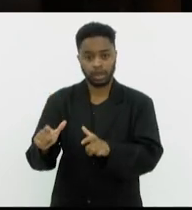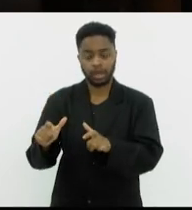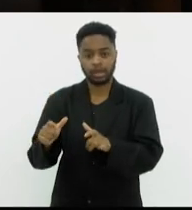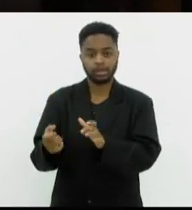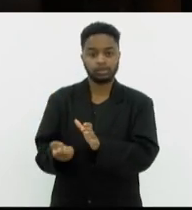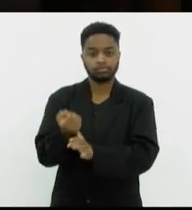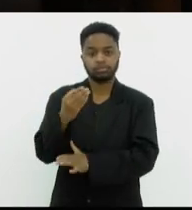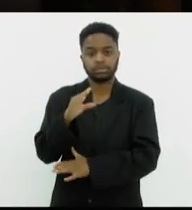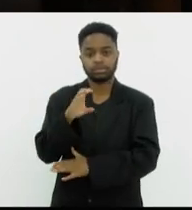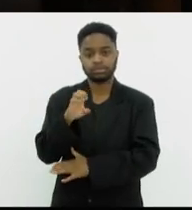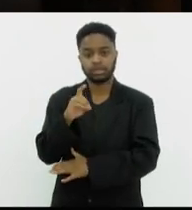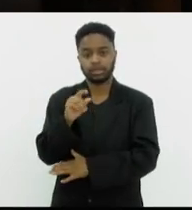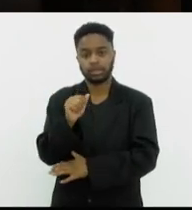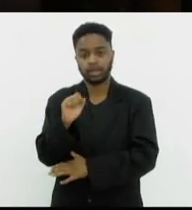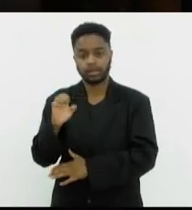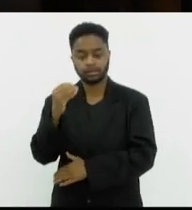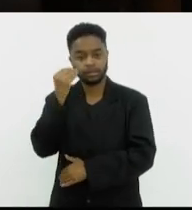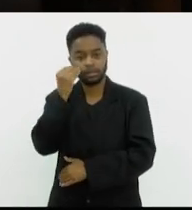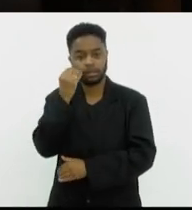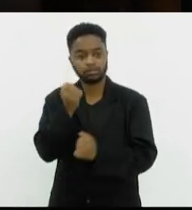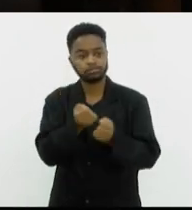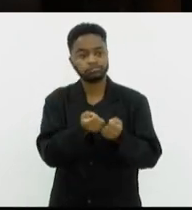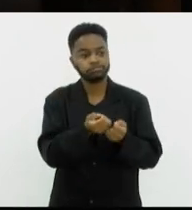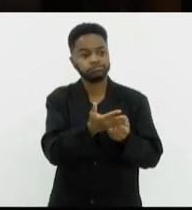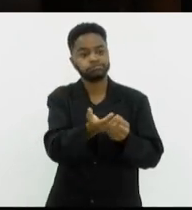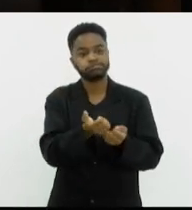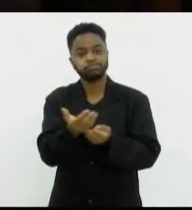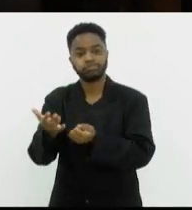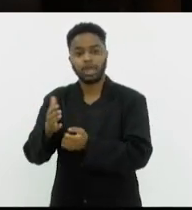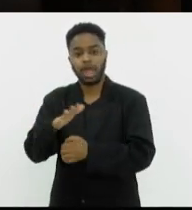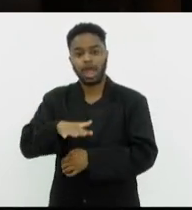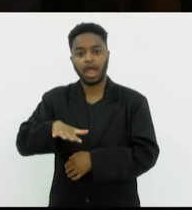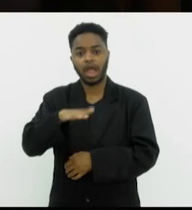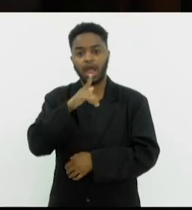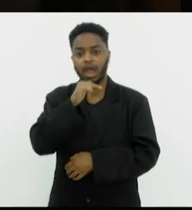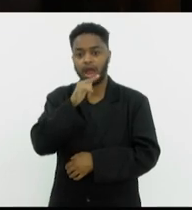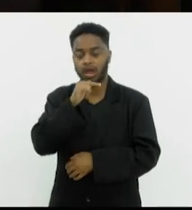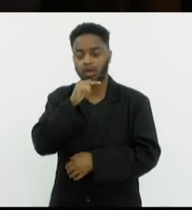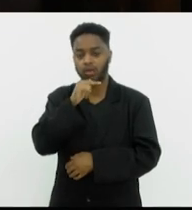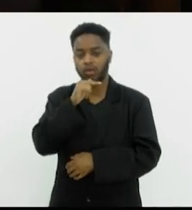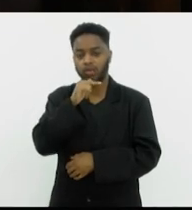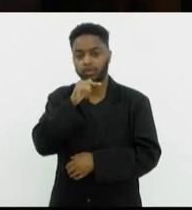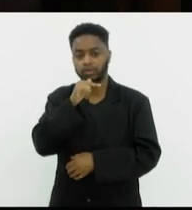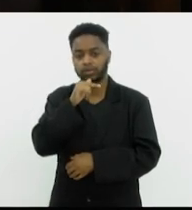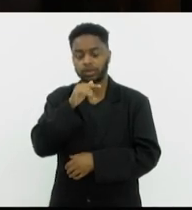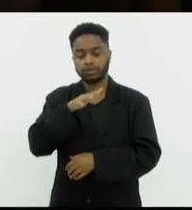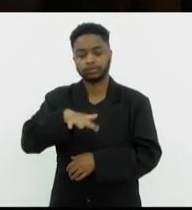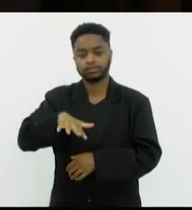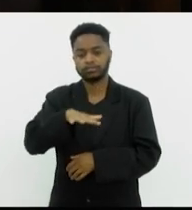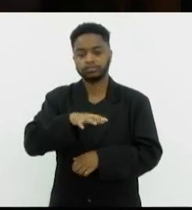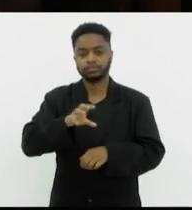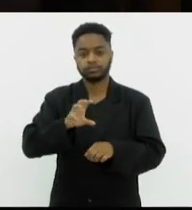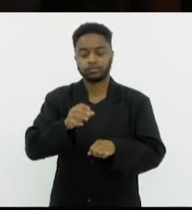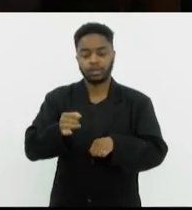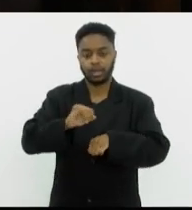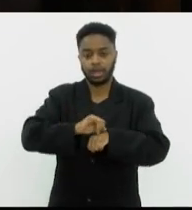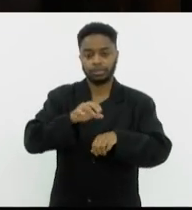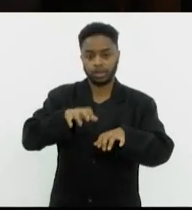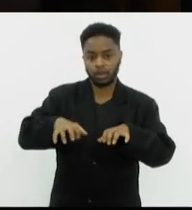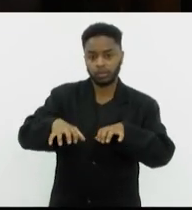SEDAI para abastecer a região metropolitana e, né, os municípios do Rio, Niterói, parte de